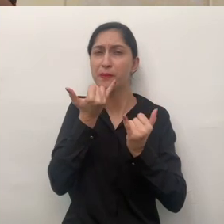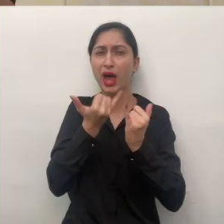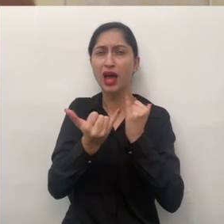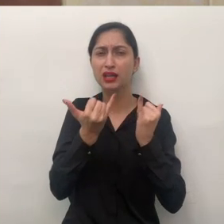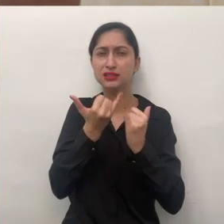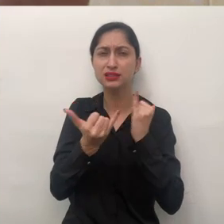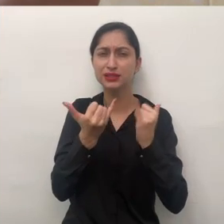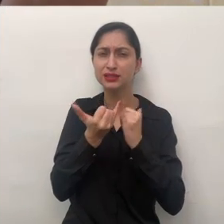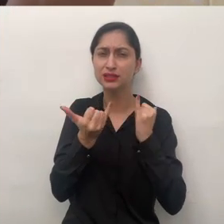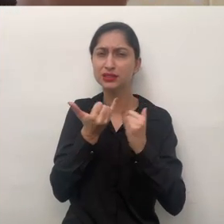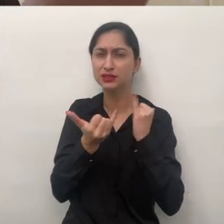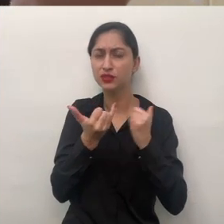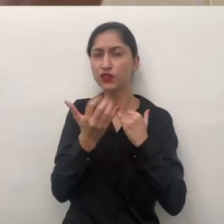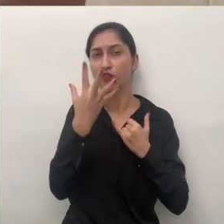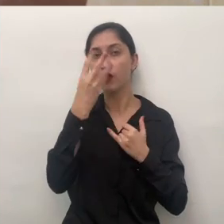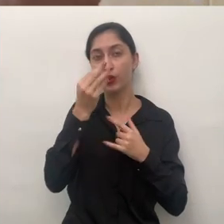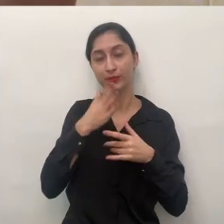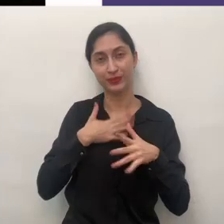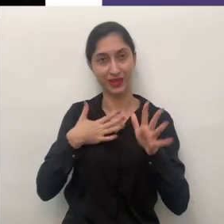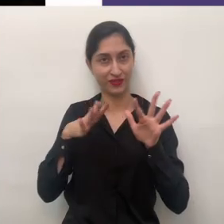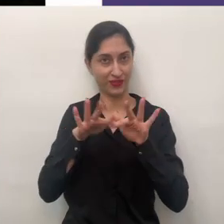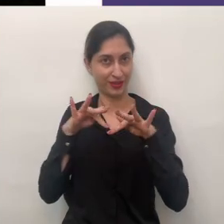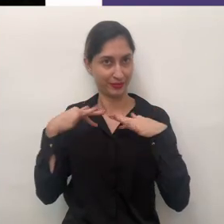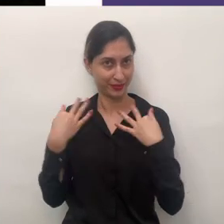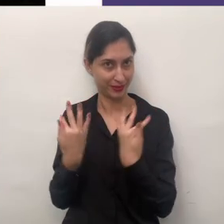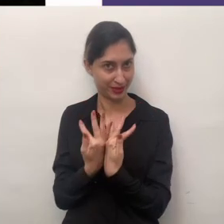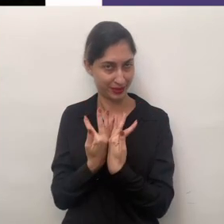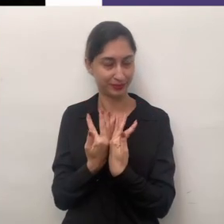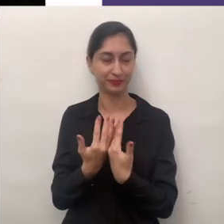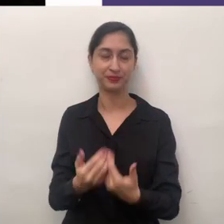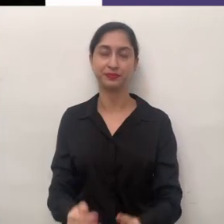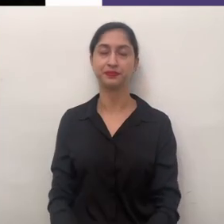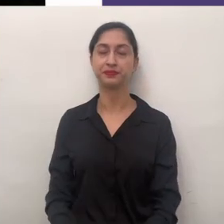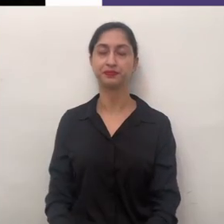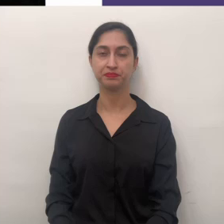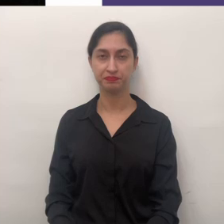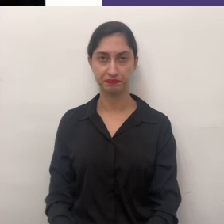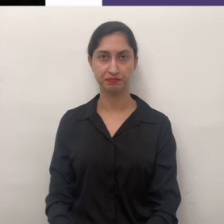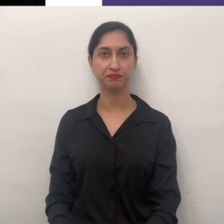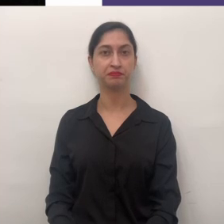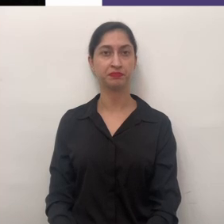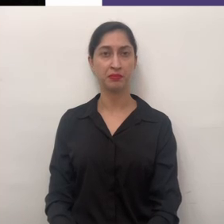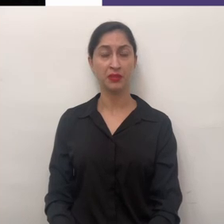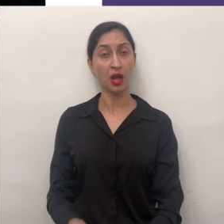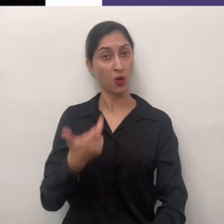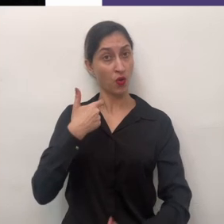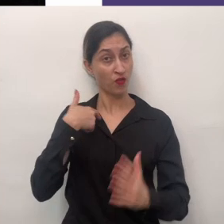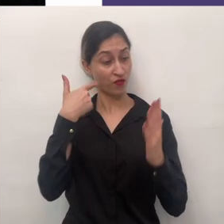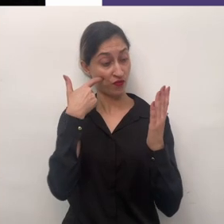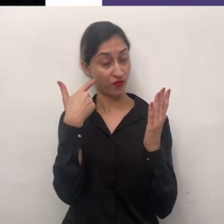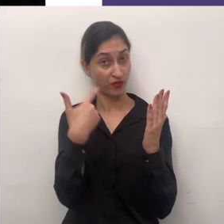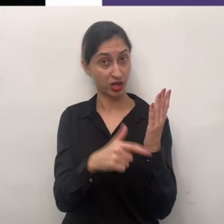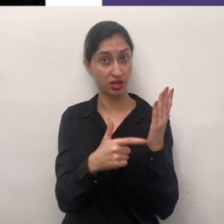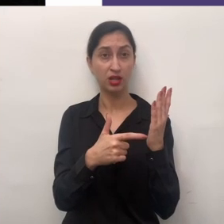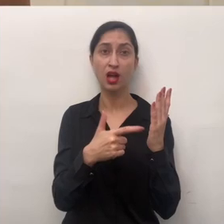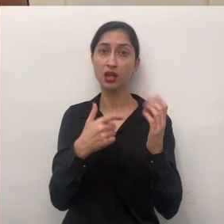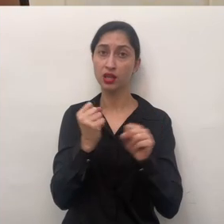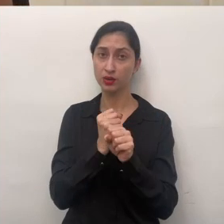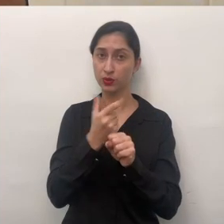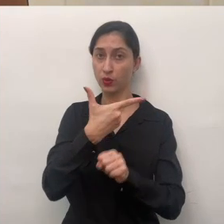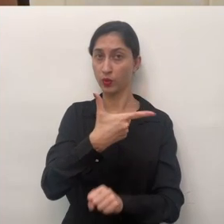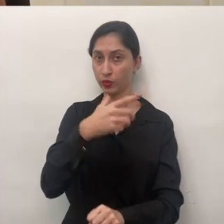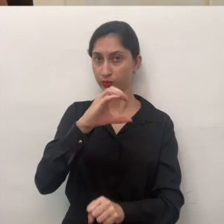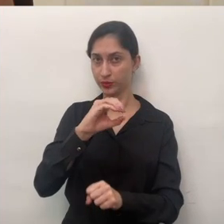que parecia muito com uma fotografia do meu álbum de família. E então eu realizei